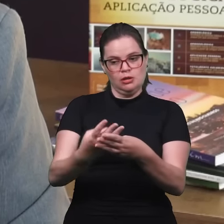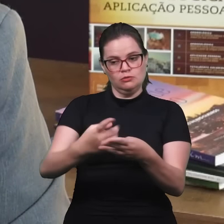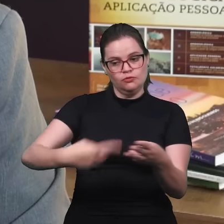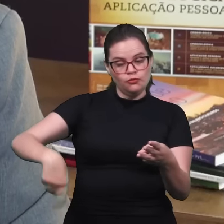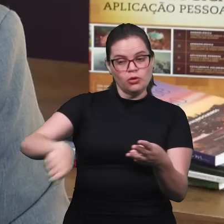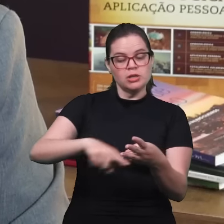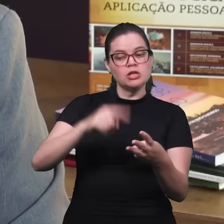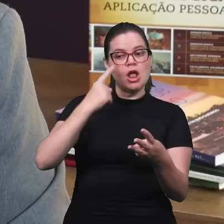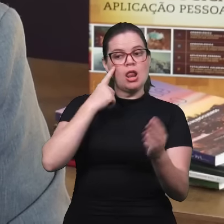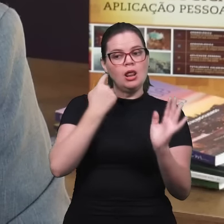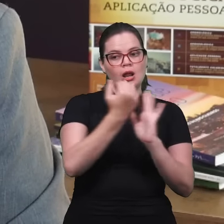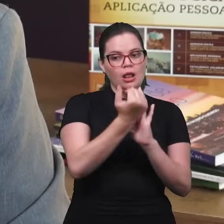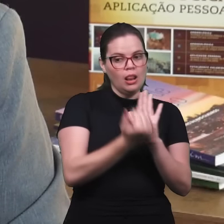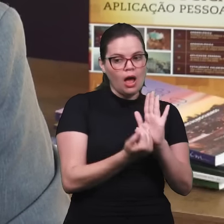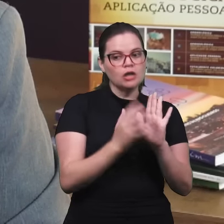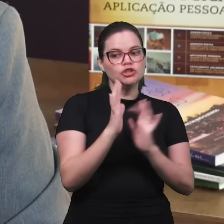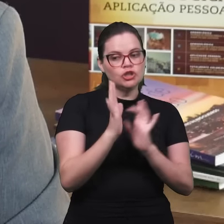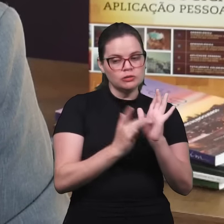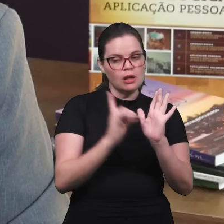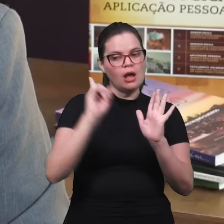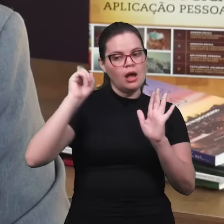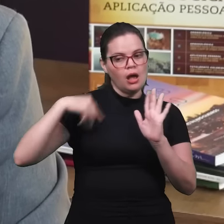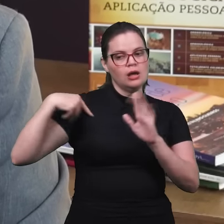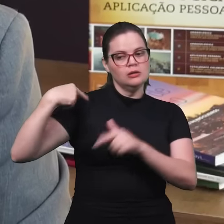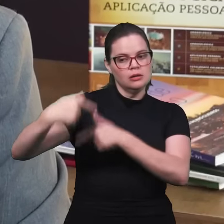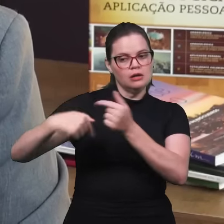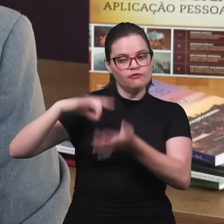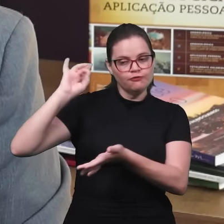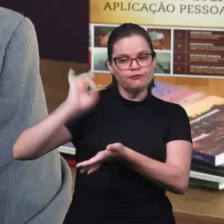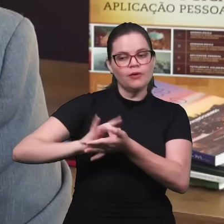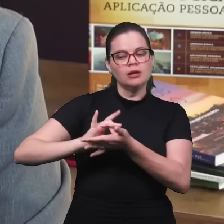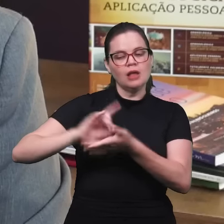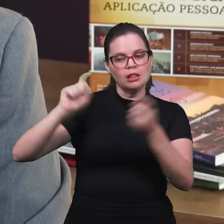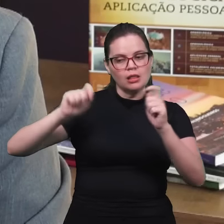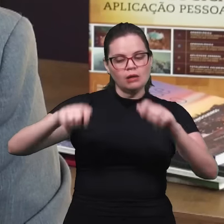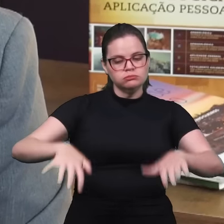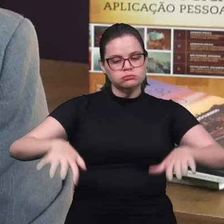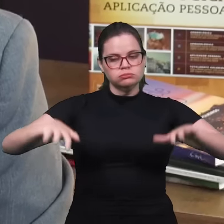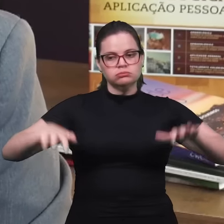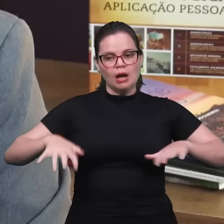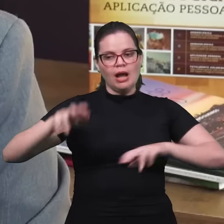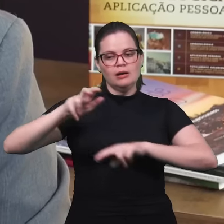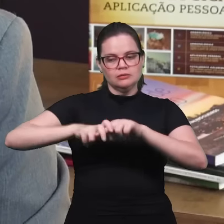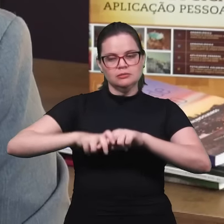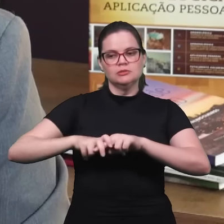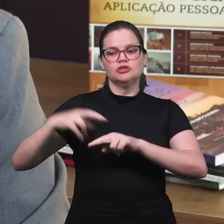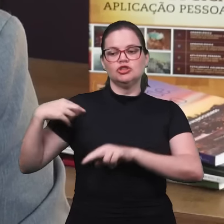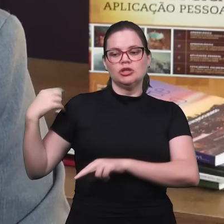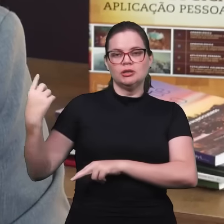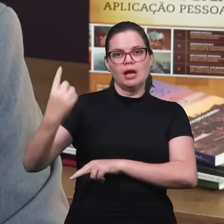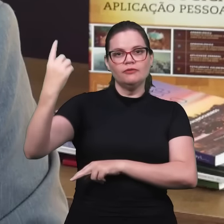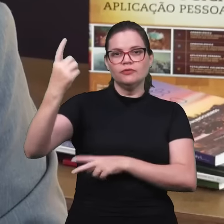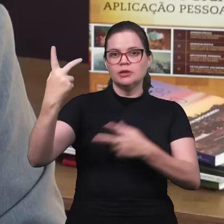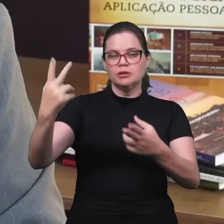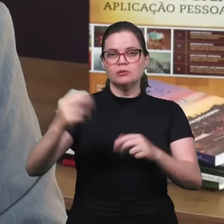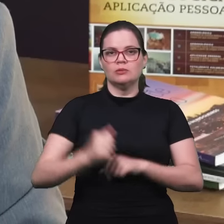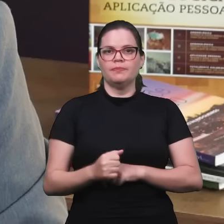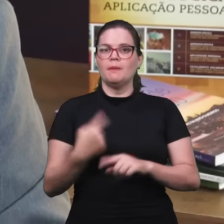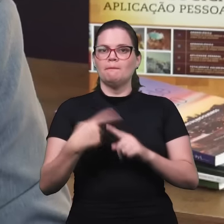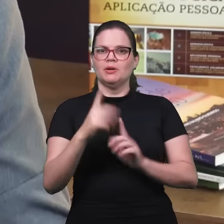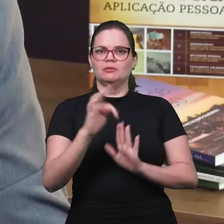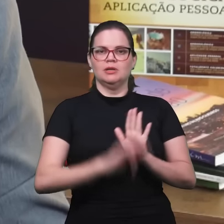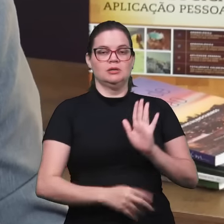que Jesus era o legítimo herdeiro ao trono de Davi. Porque o texto diz, Jesus Cristo, filho de